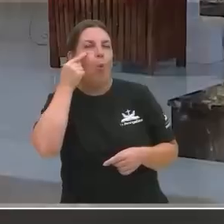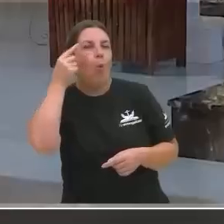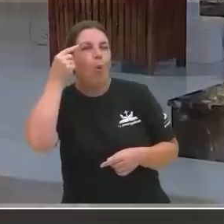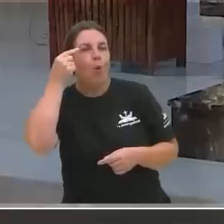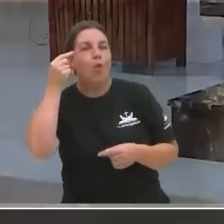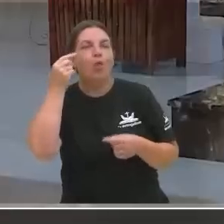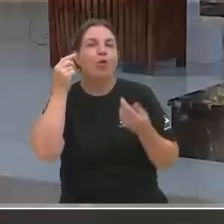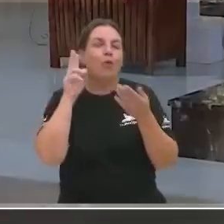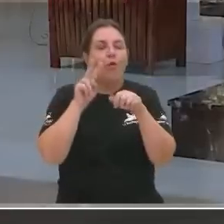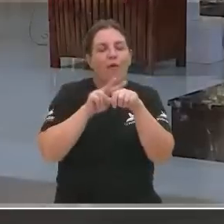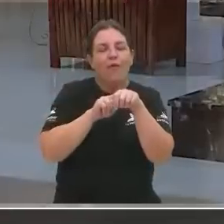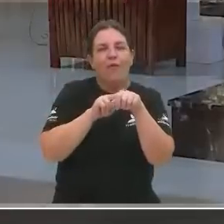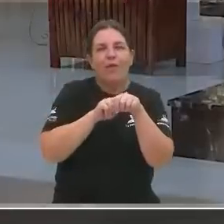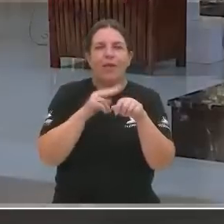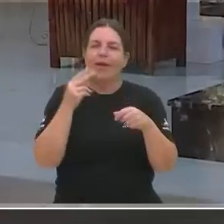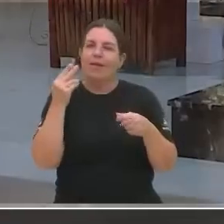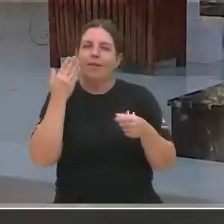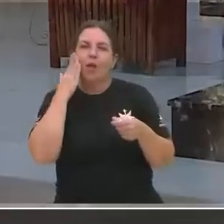olhos